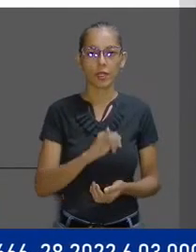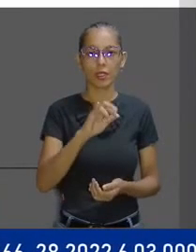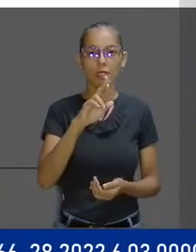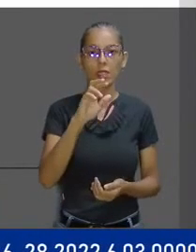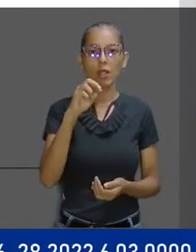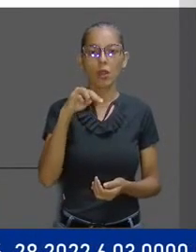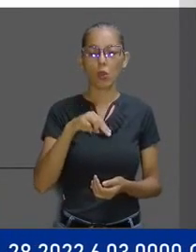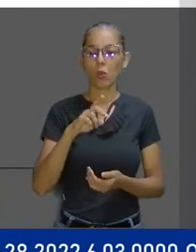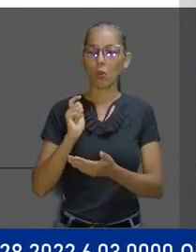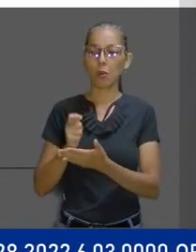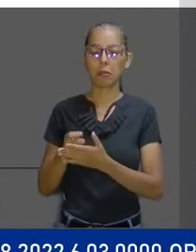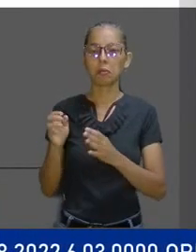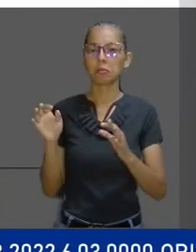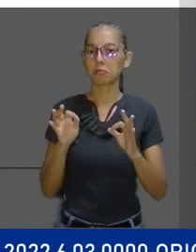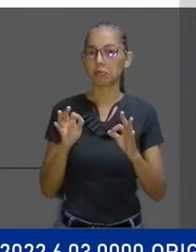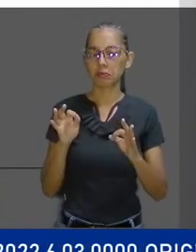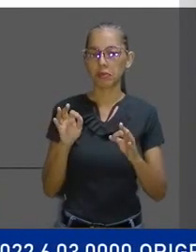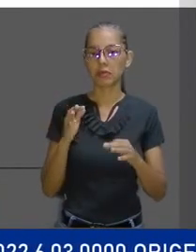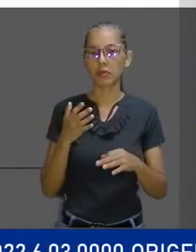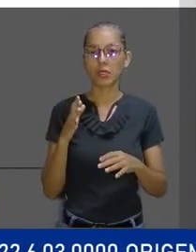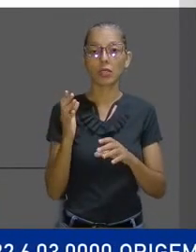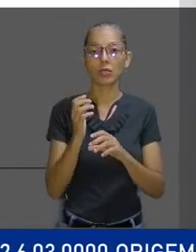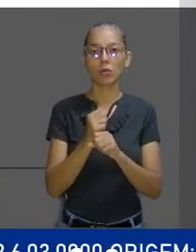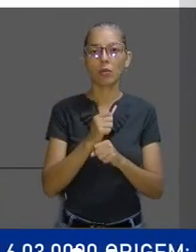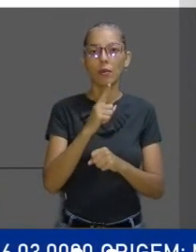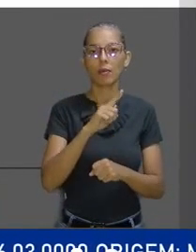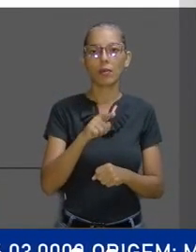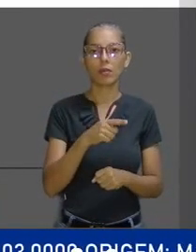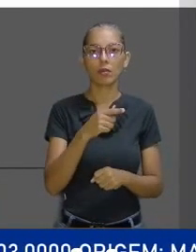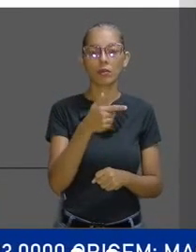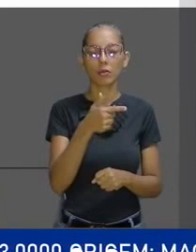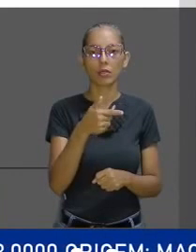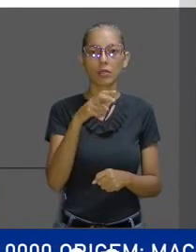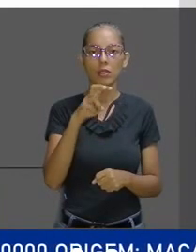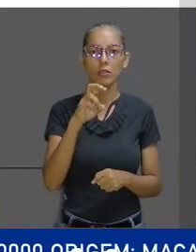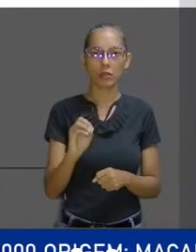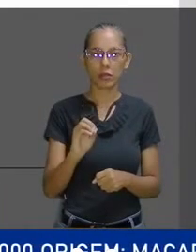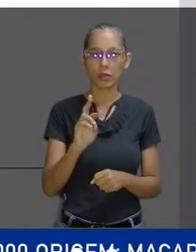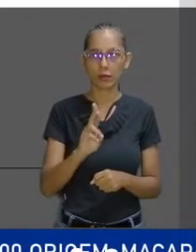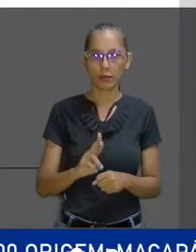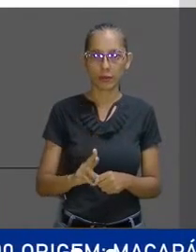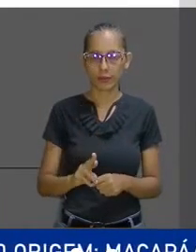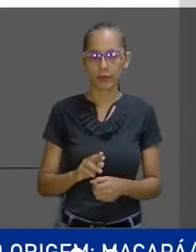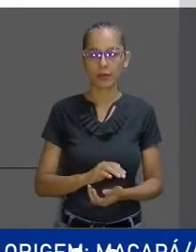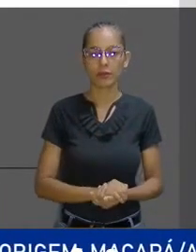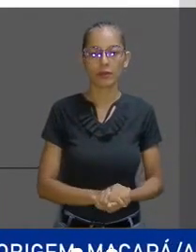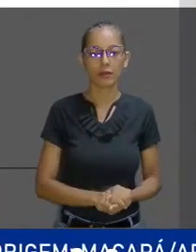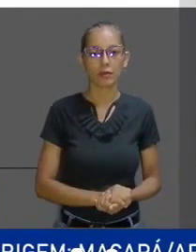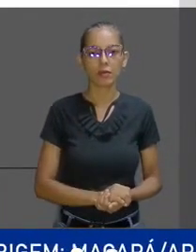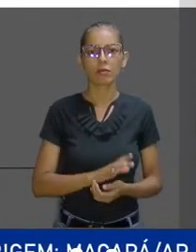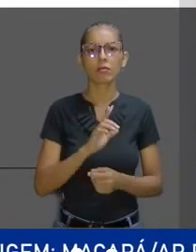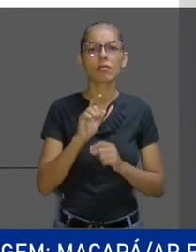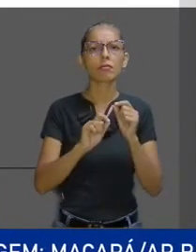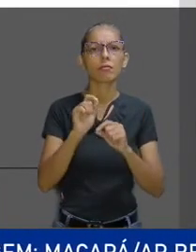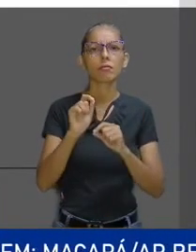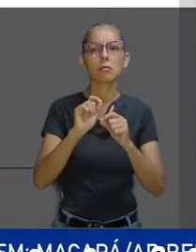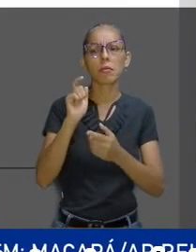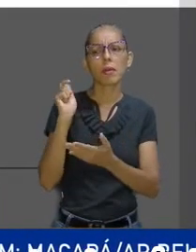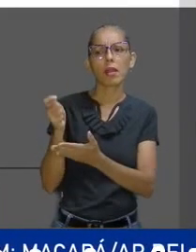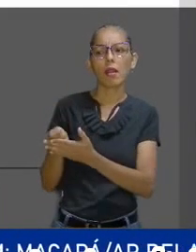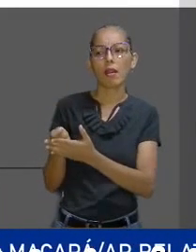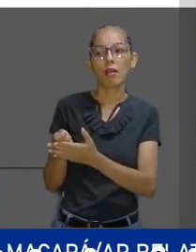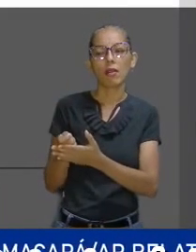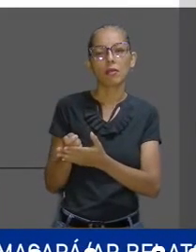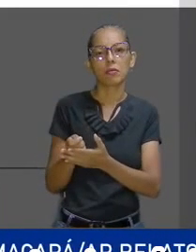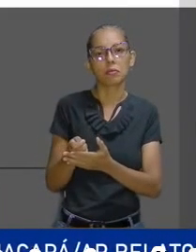seriam. Seria em torno de R$ 1.250. Contudo, este último não comentou quem pagaria pelas mercadorias.